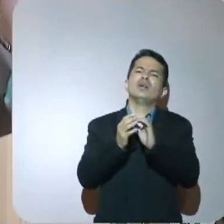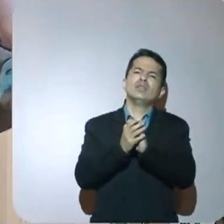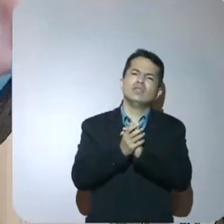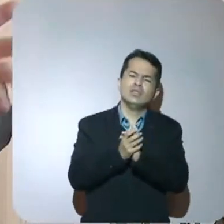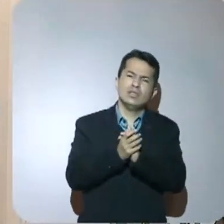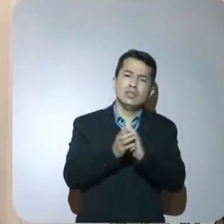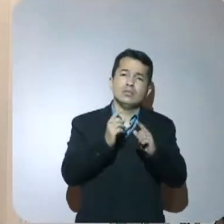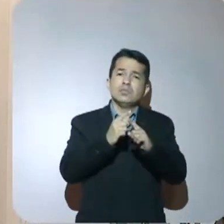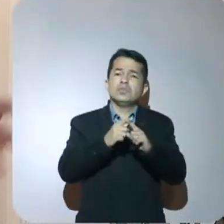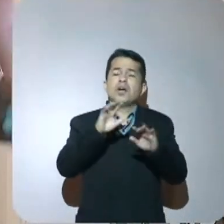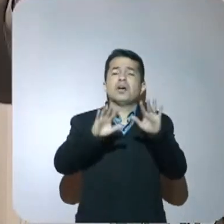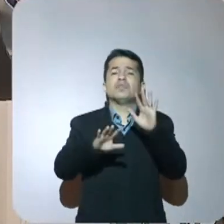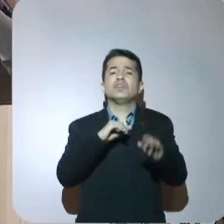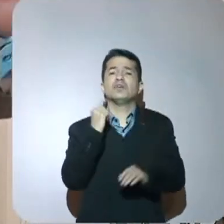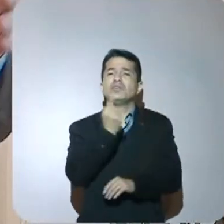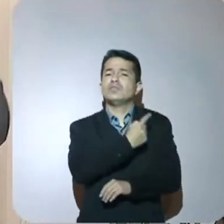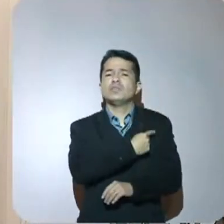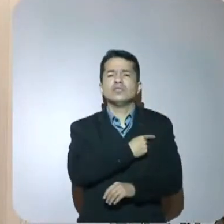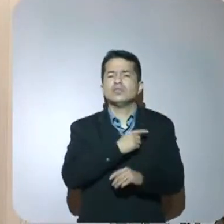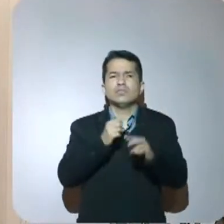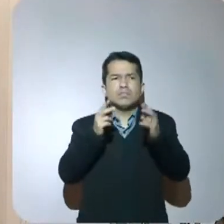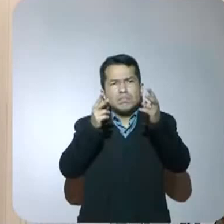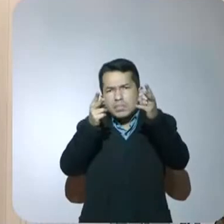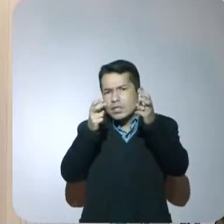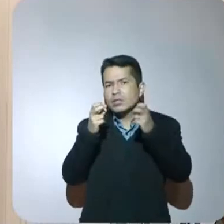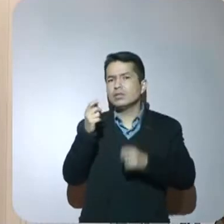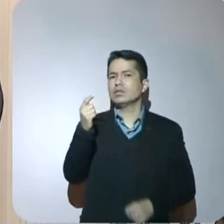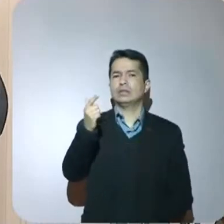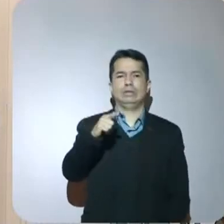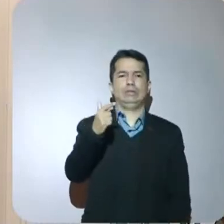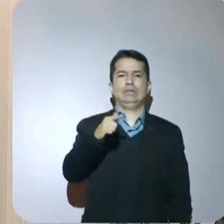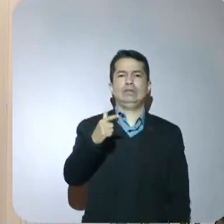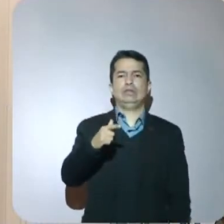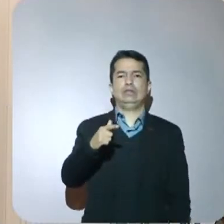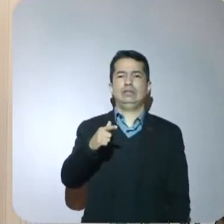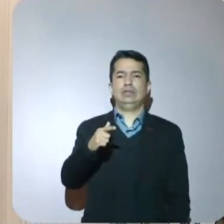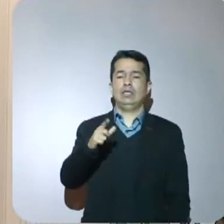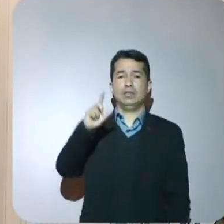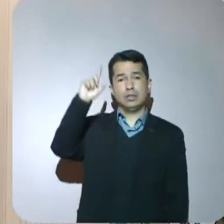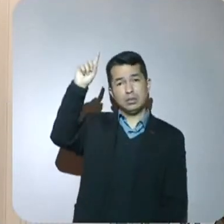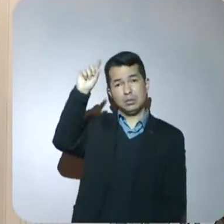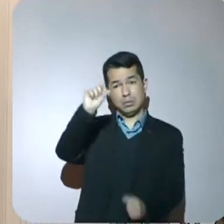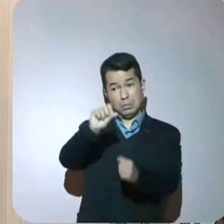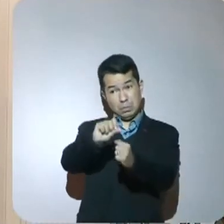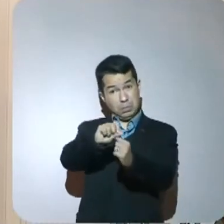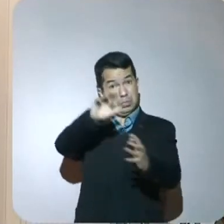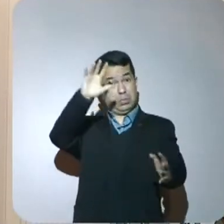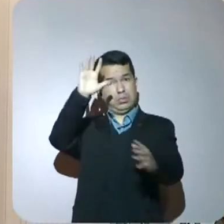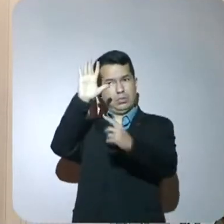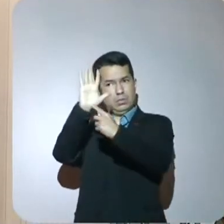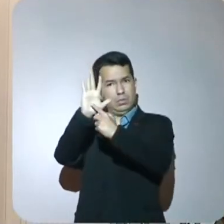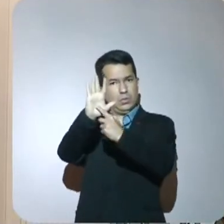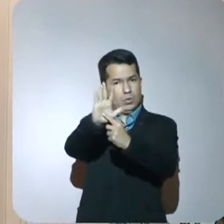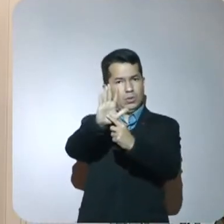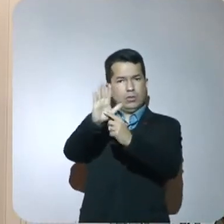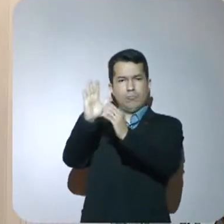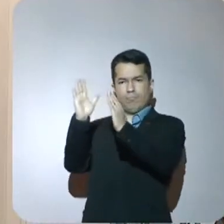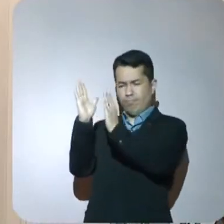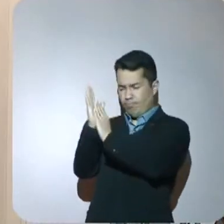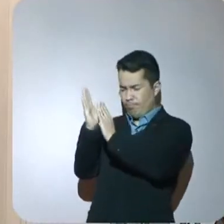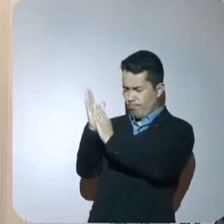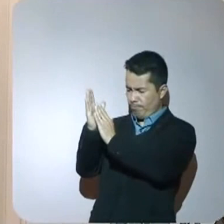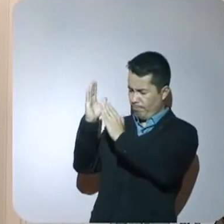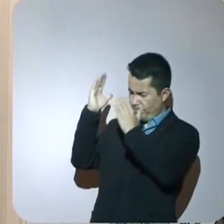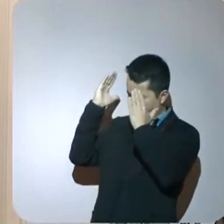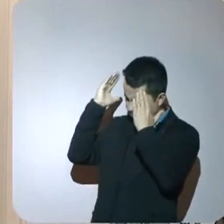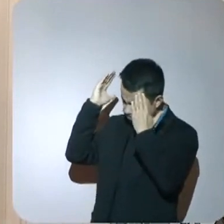o movimento de Deus, o Senhor mostrando o caminho, dizendo a nova porta que abriu. A gente não está honrando Jesus acima de tudo e